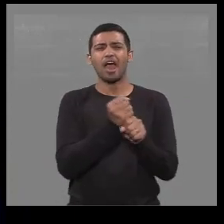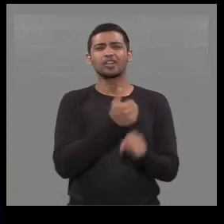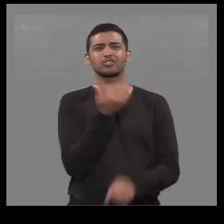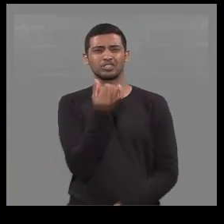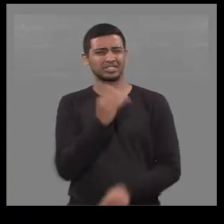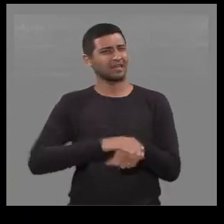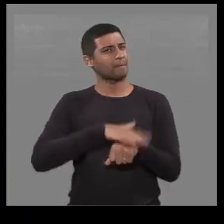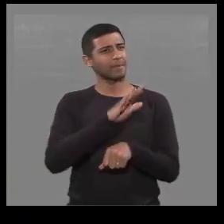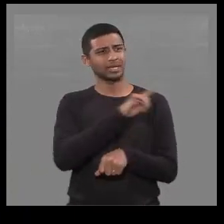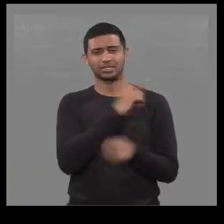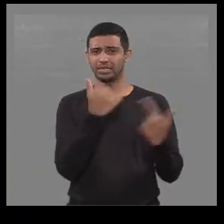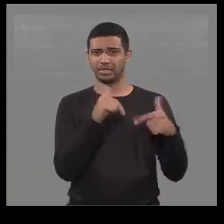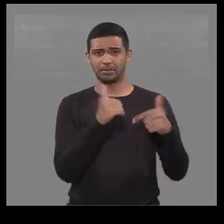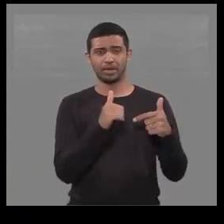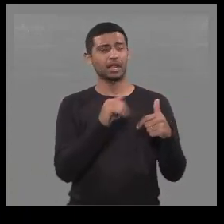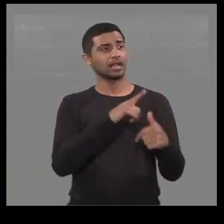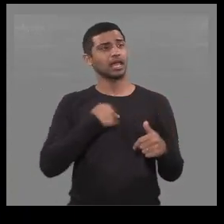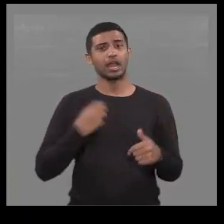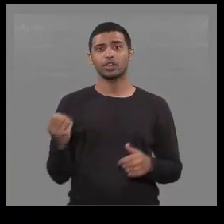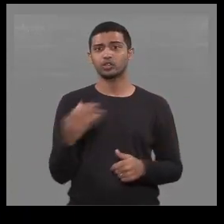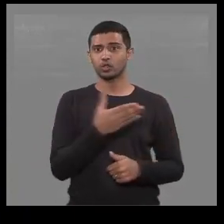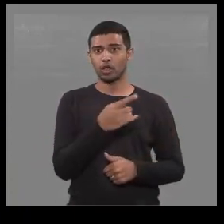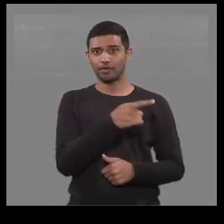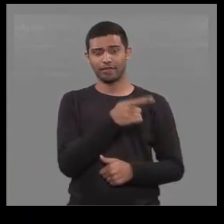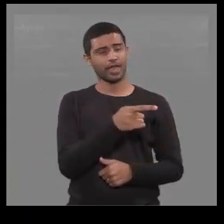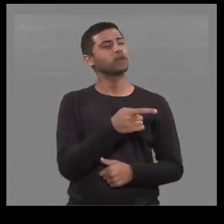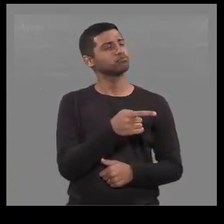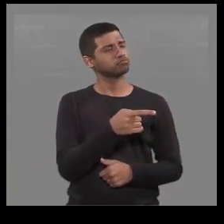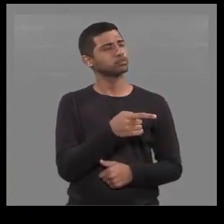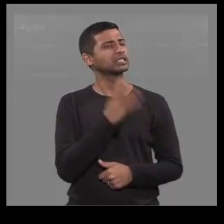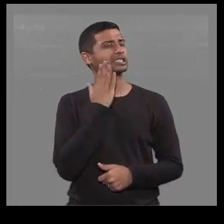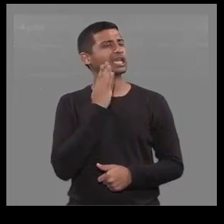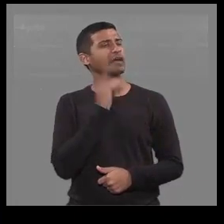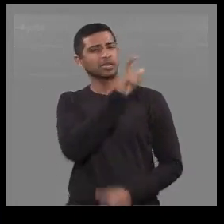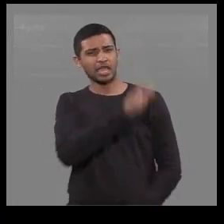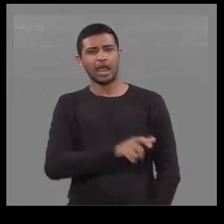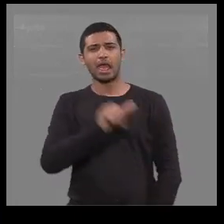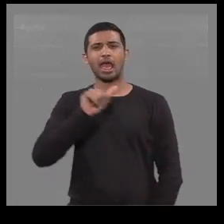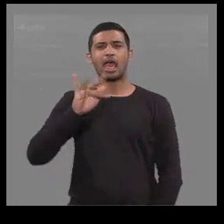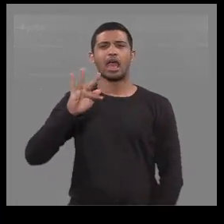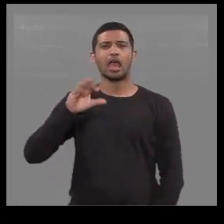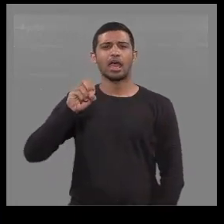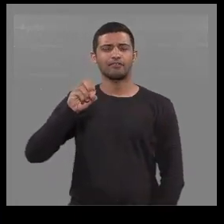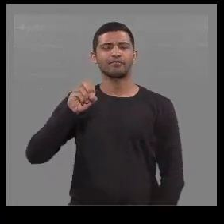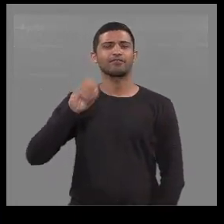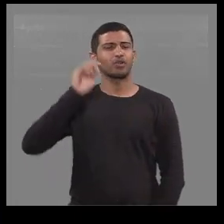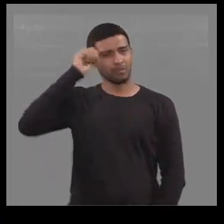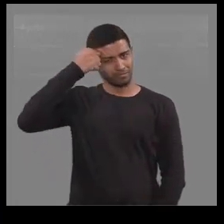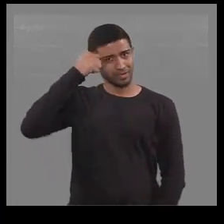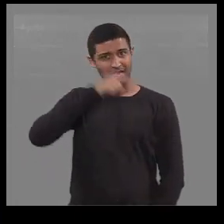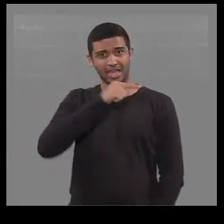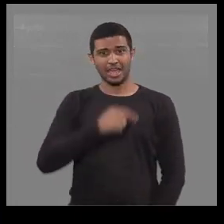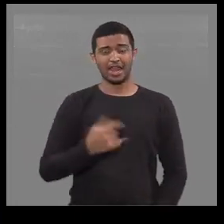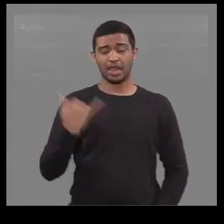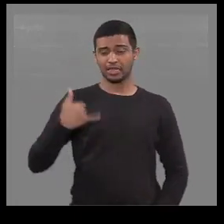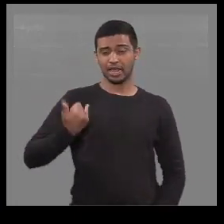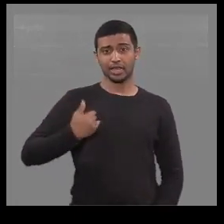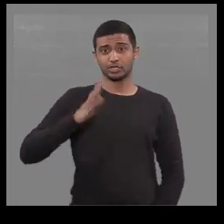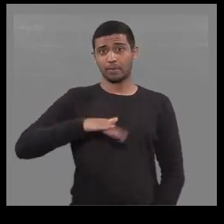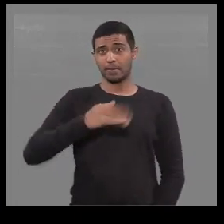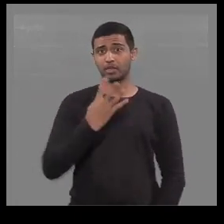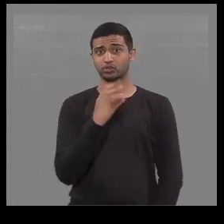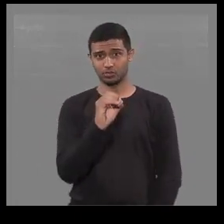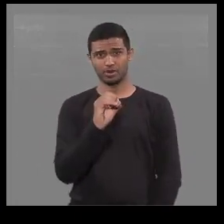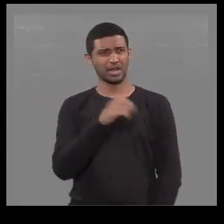mais de 16 anos e recentemente foi reconhecida como uma das 100 afrodescendentes com menos de 40